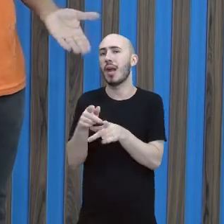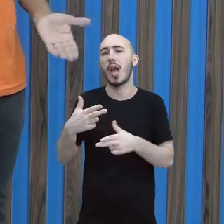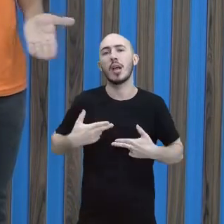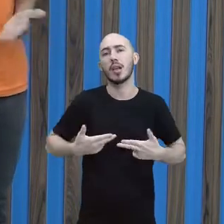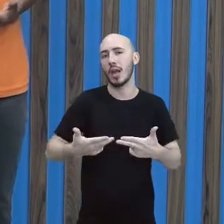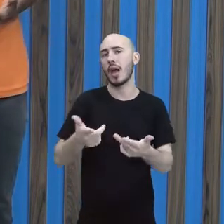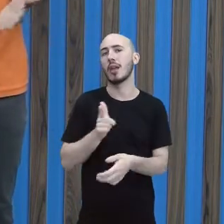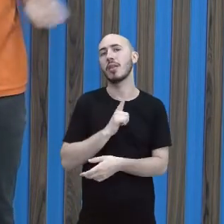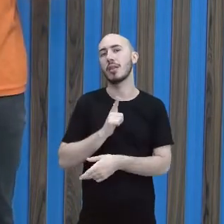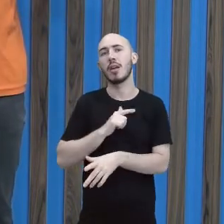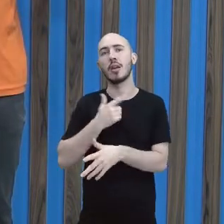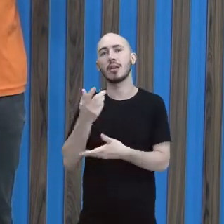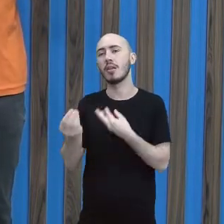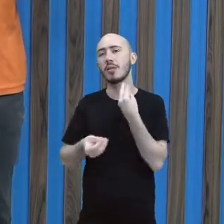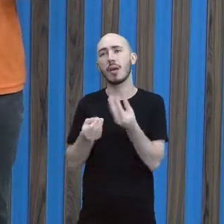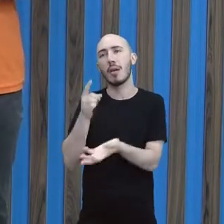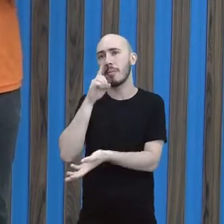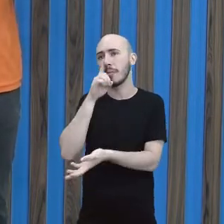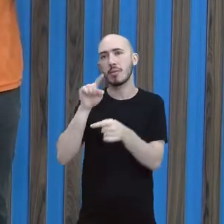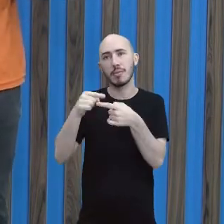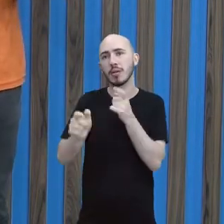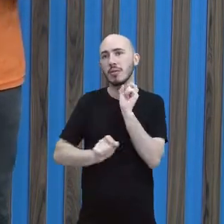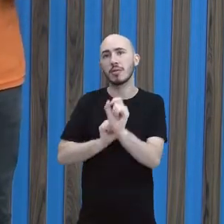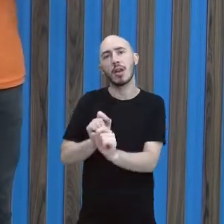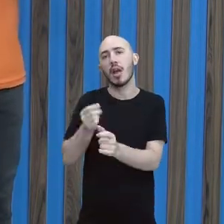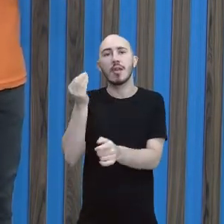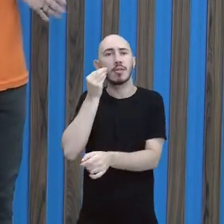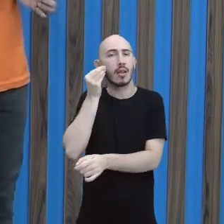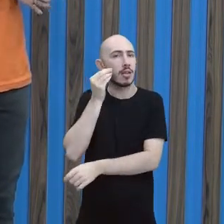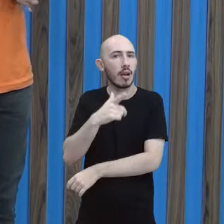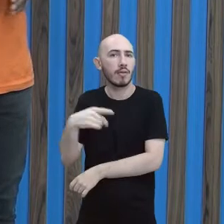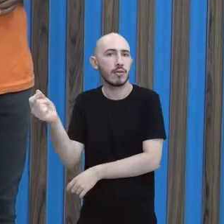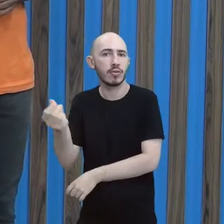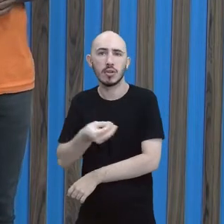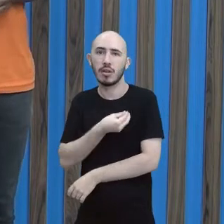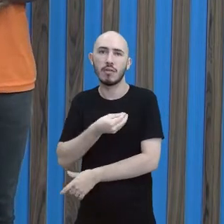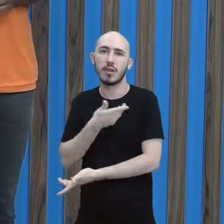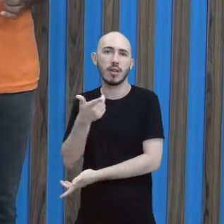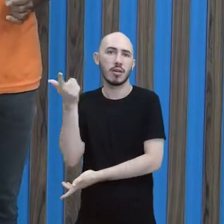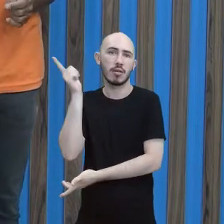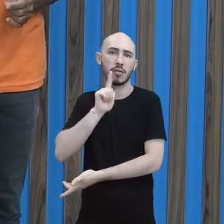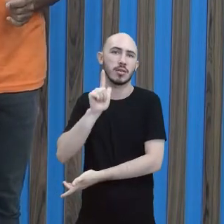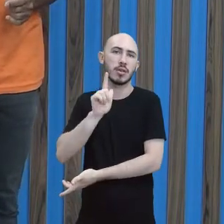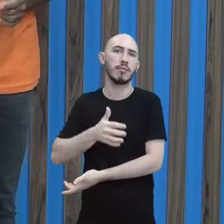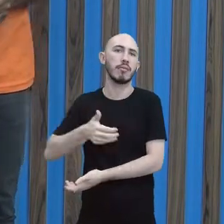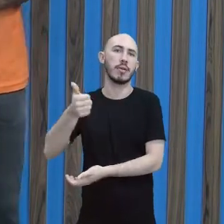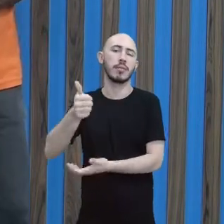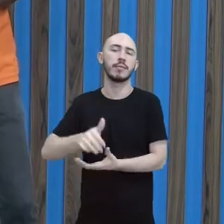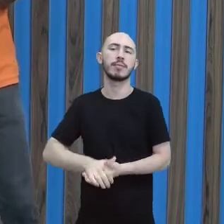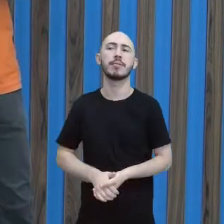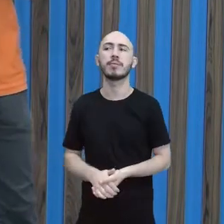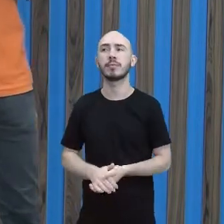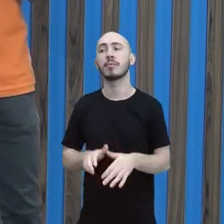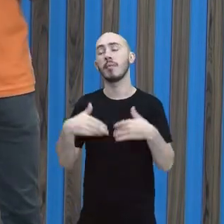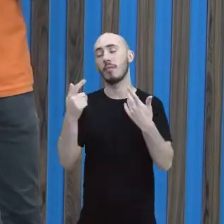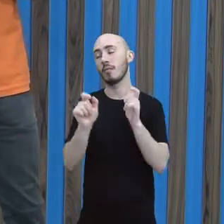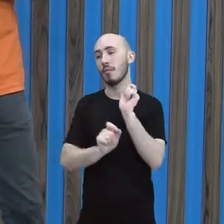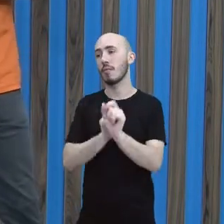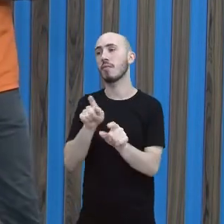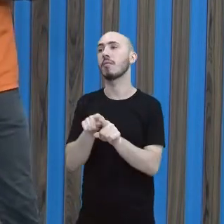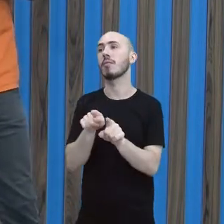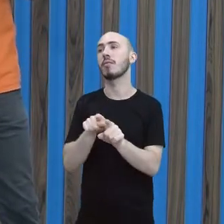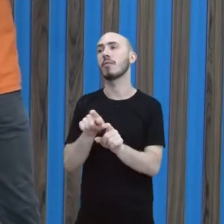que vão morrer, então, eu estou morto mesmo, vou tentar arriscar uma vida melhor, né? E sabe o que é o mais agravante, professor? Que